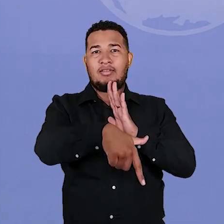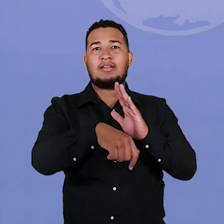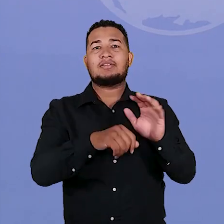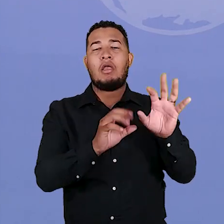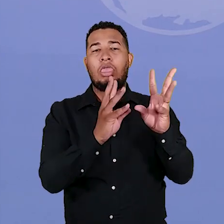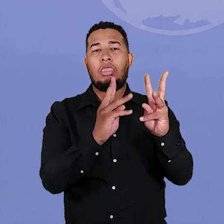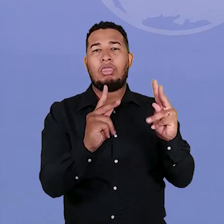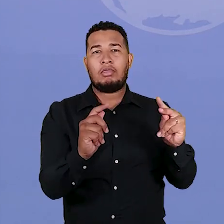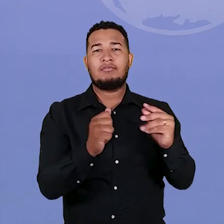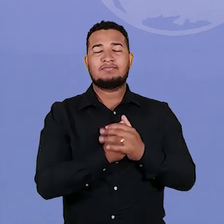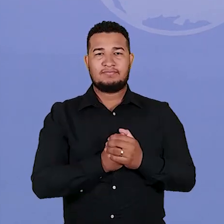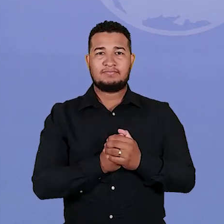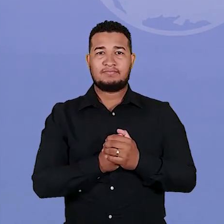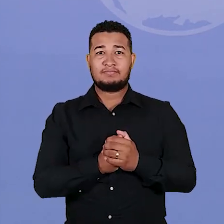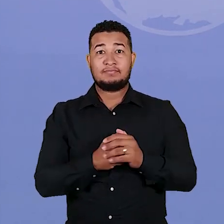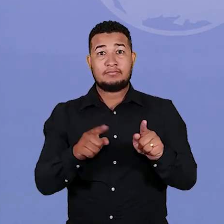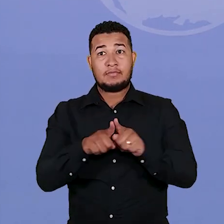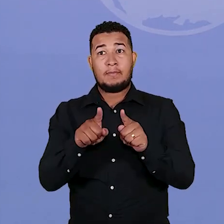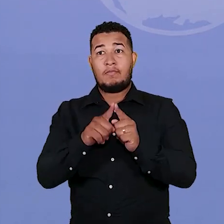isso. E